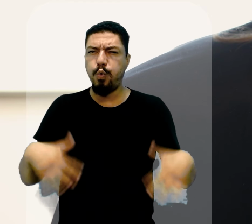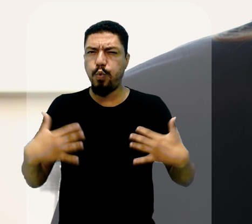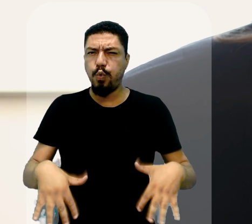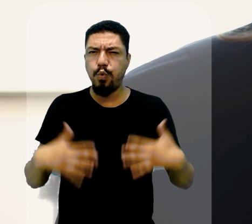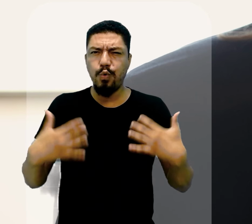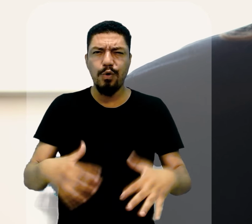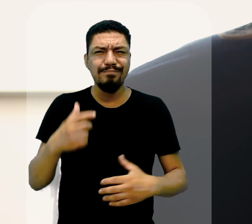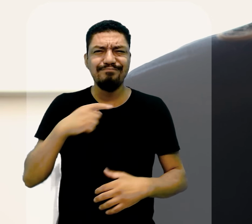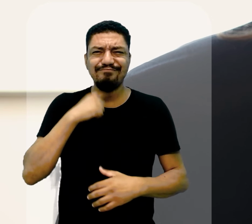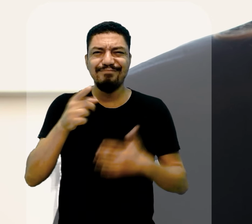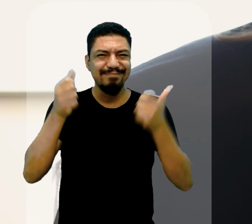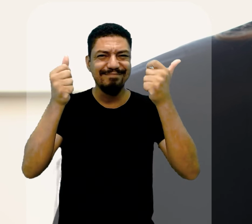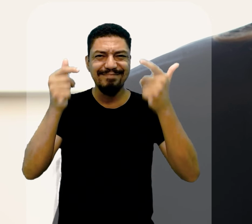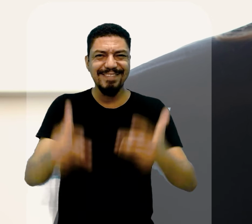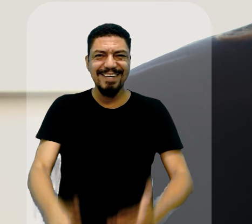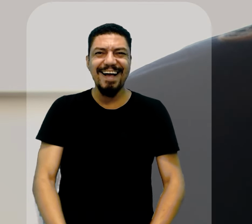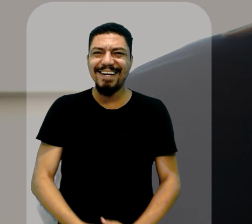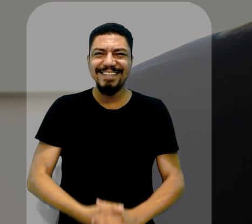inenarrável.